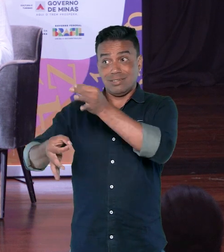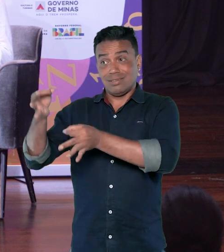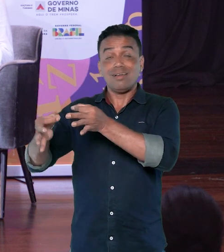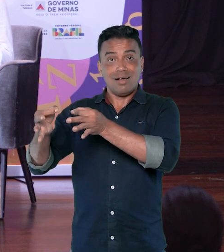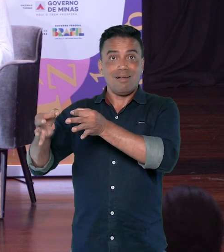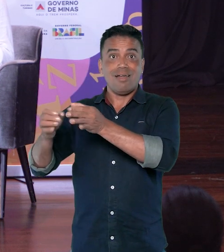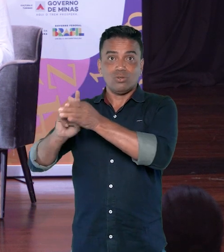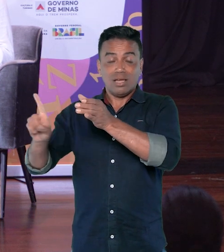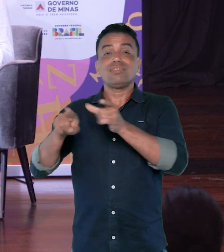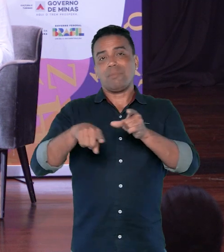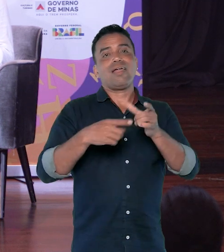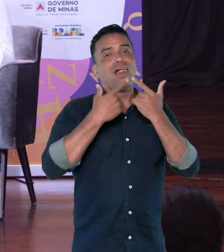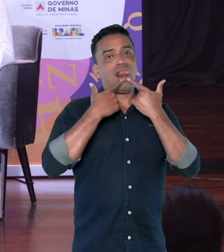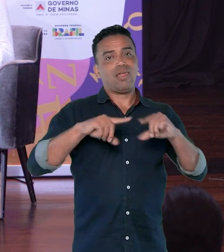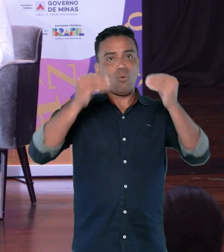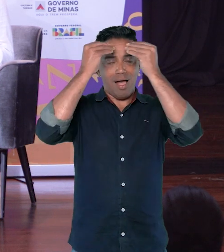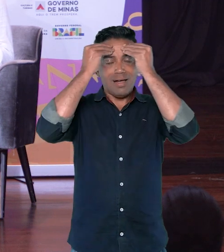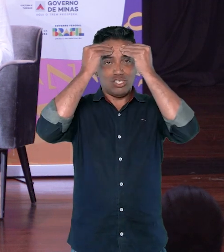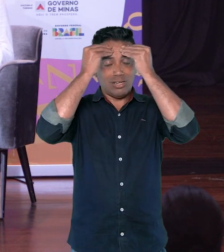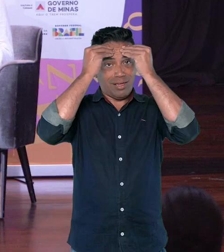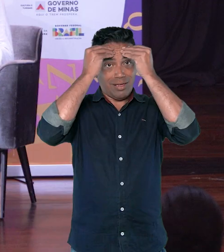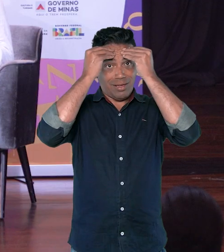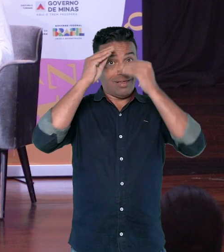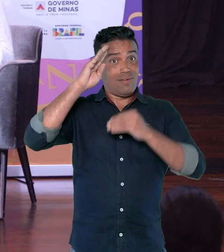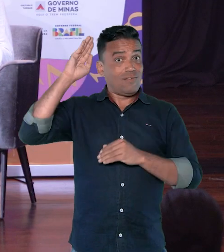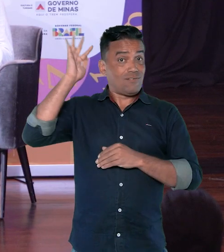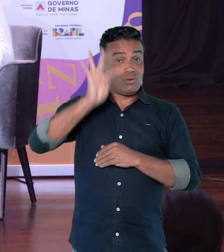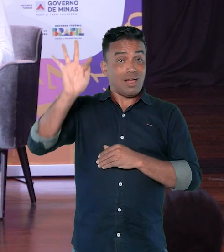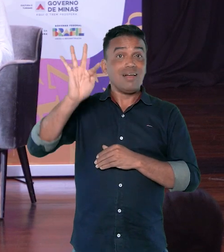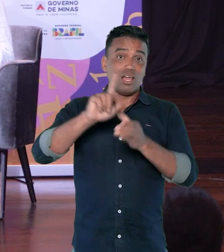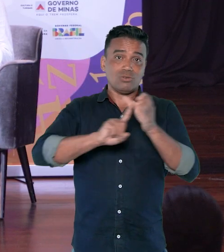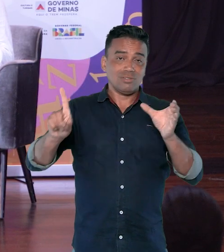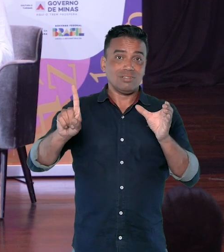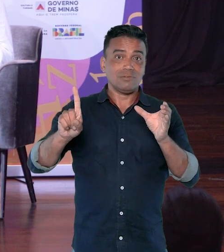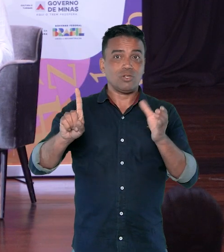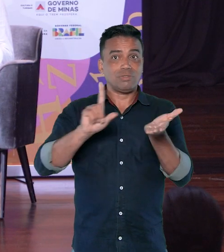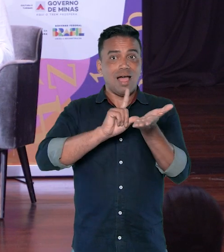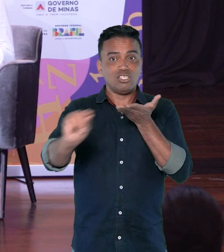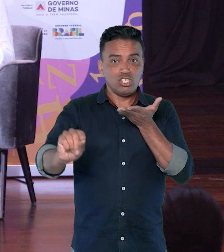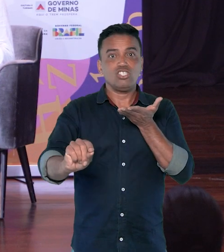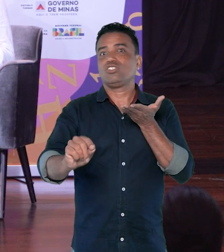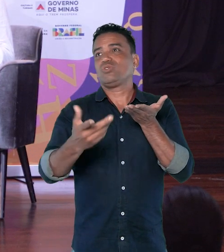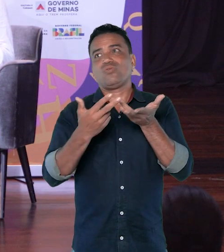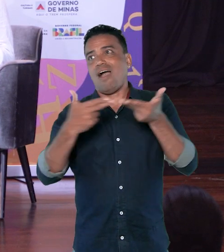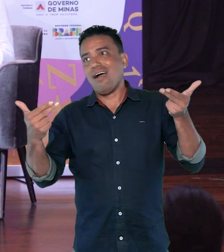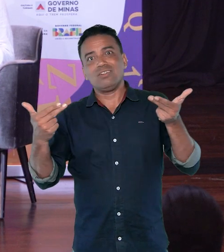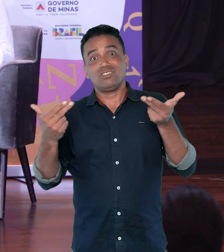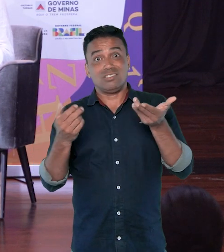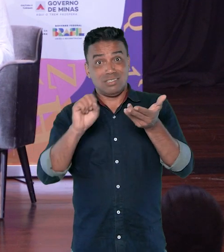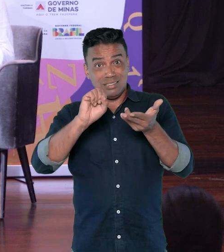artigo, um ensaio, mas se você fizer alguma coisa que seja diferente daquilo, não serve. Né? E aí já